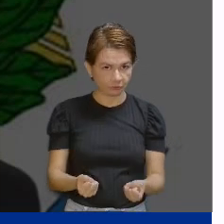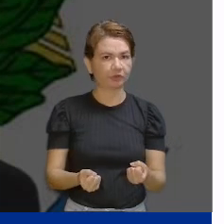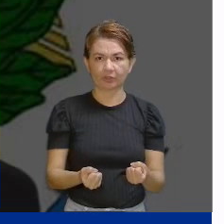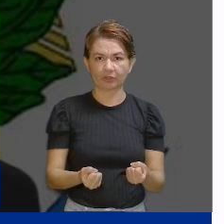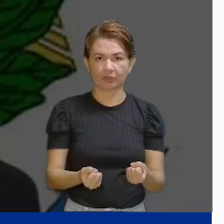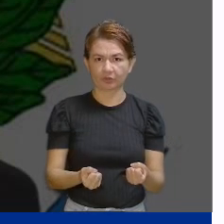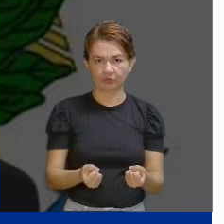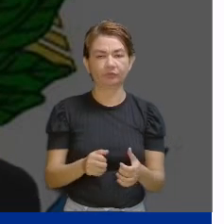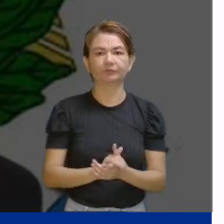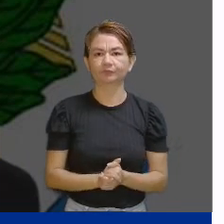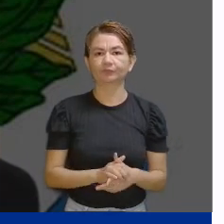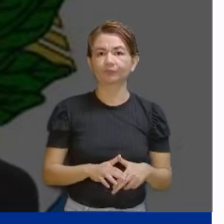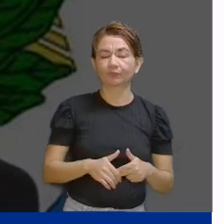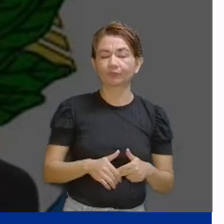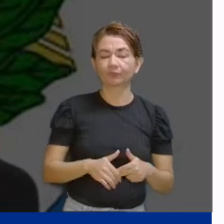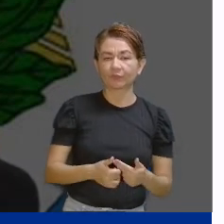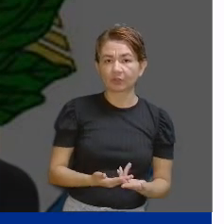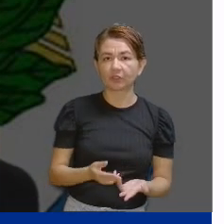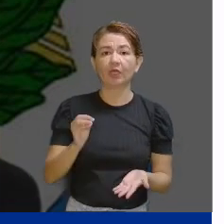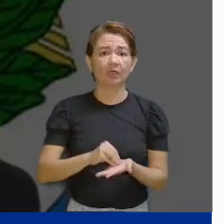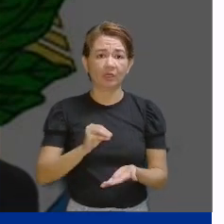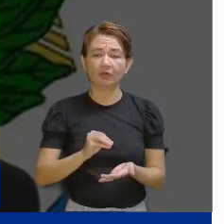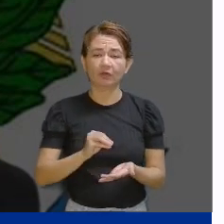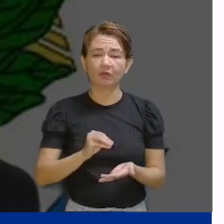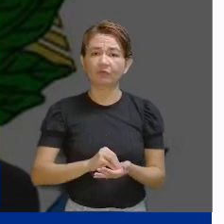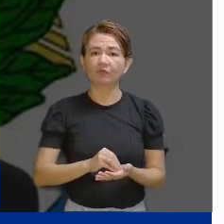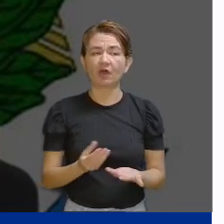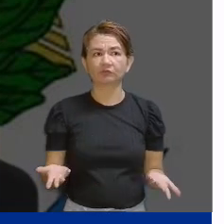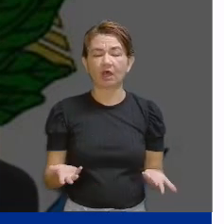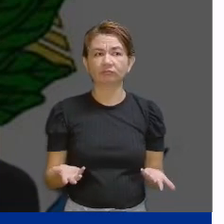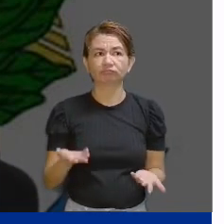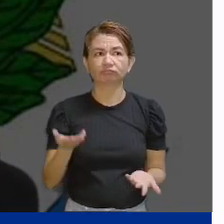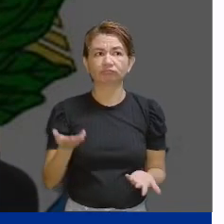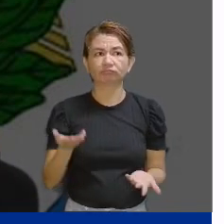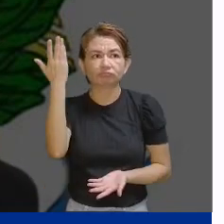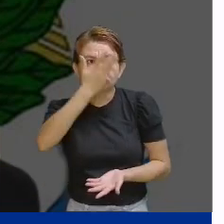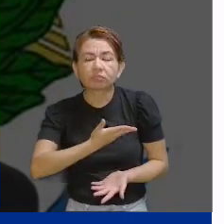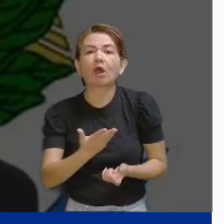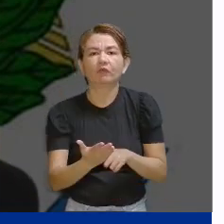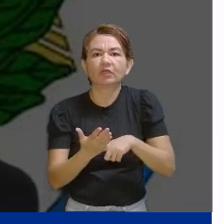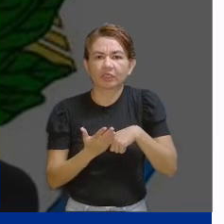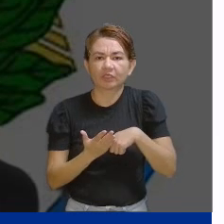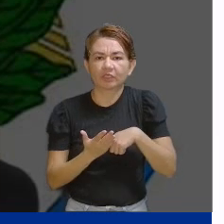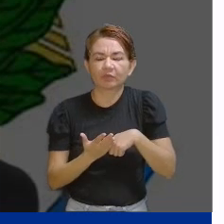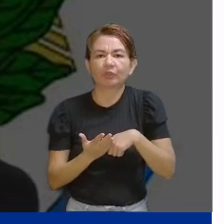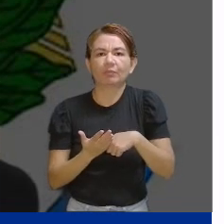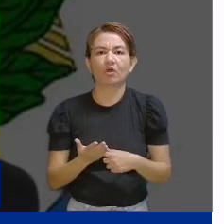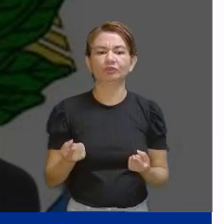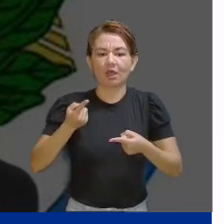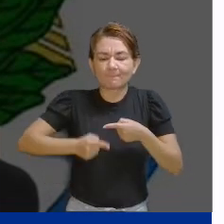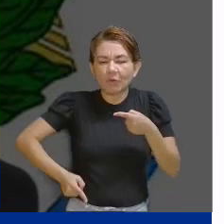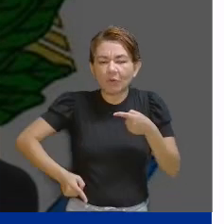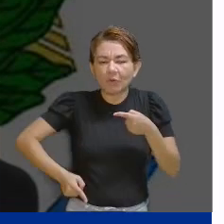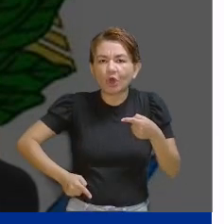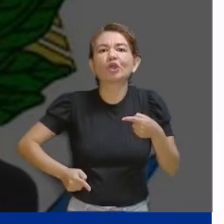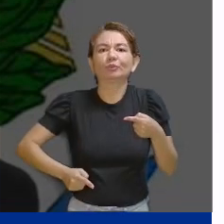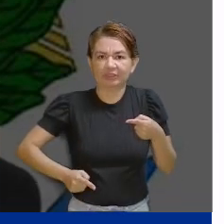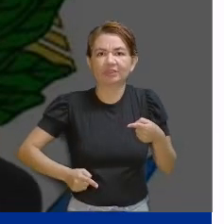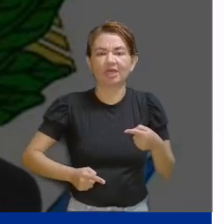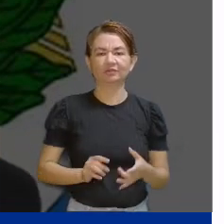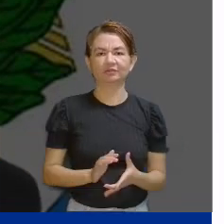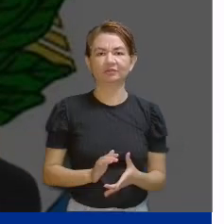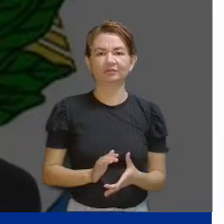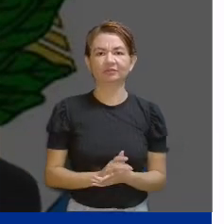improcedência da representação, por ausência de elementos configuradores da infração prevista no artigo 73, inciso